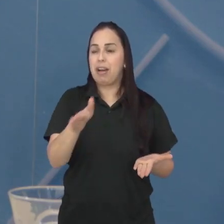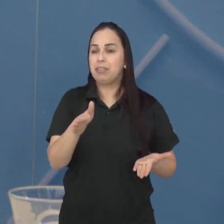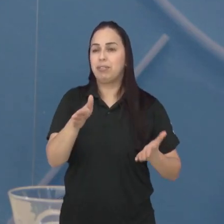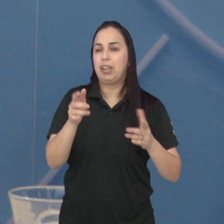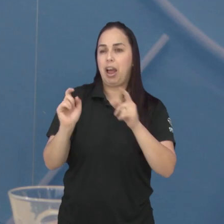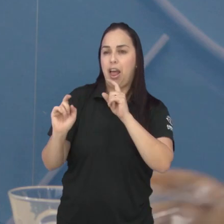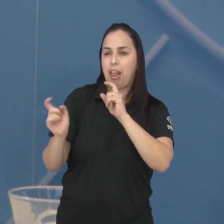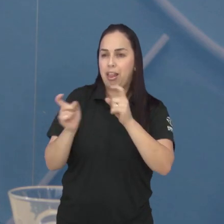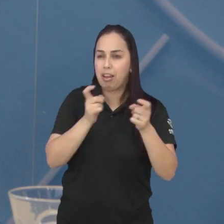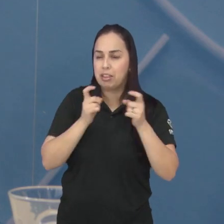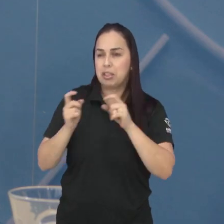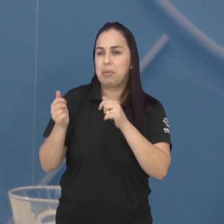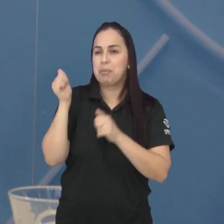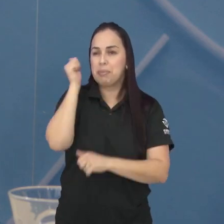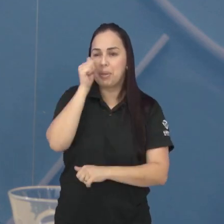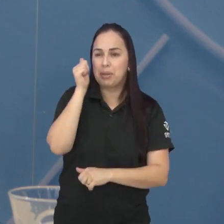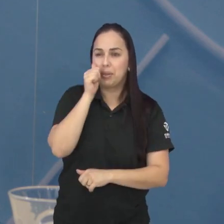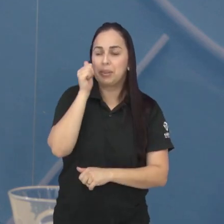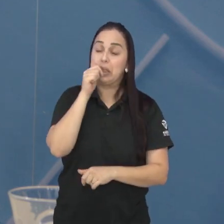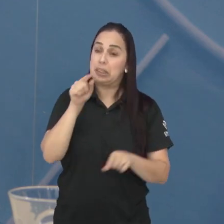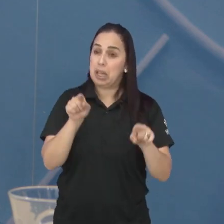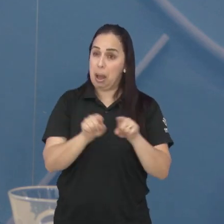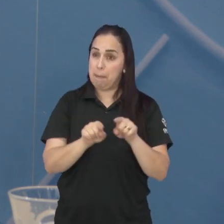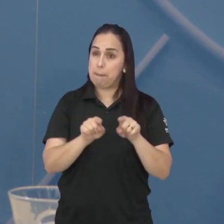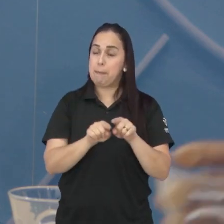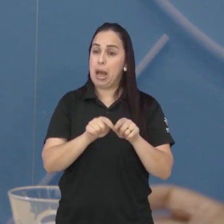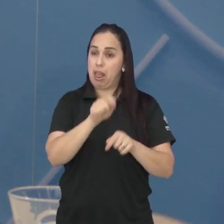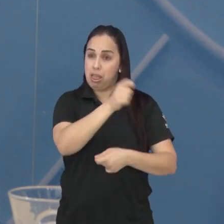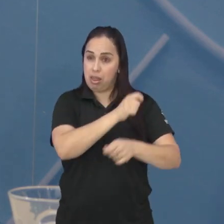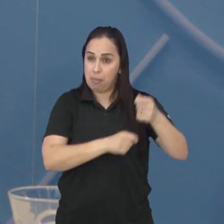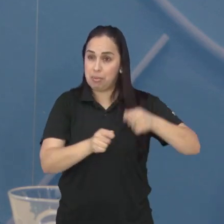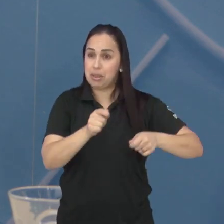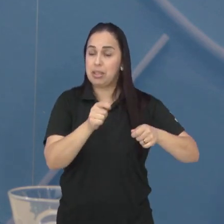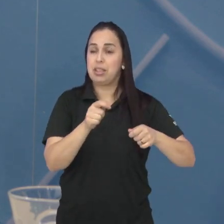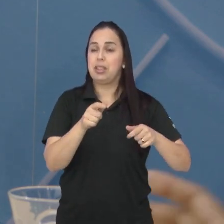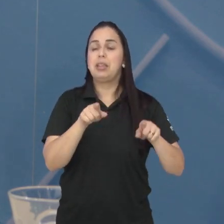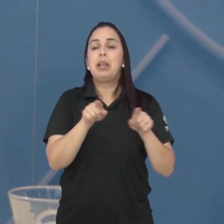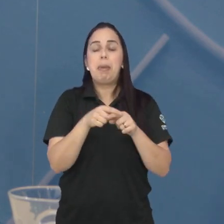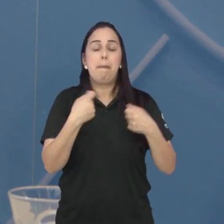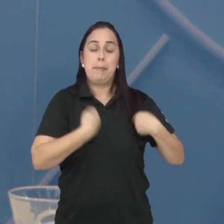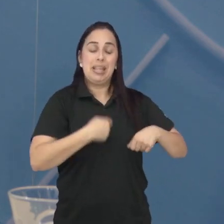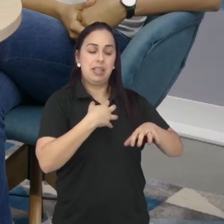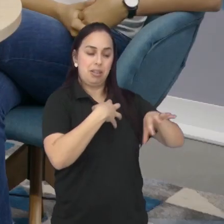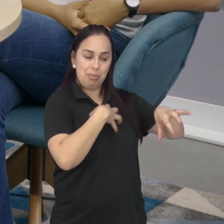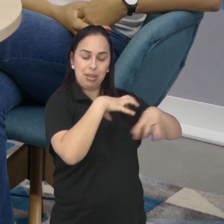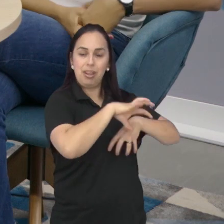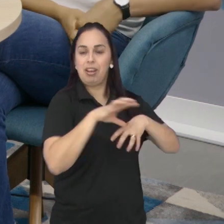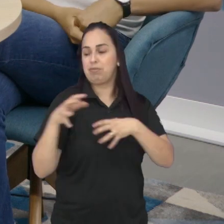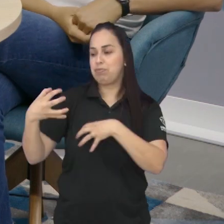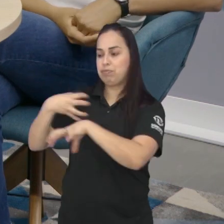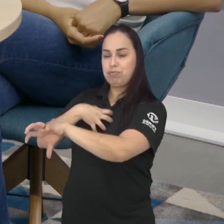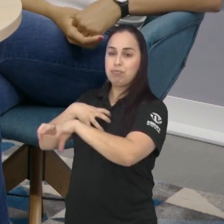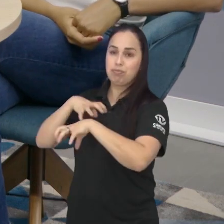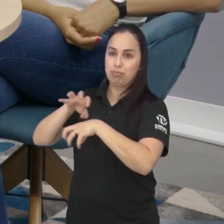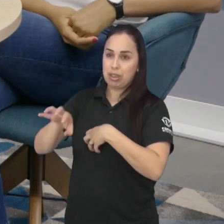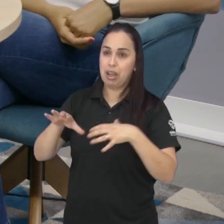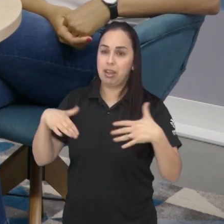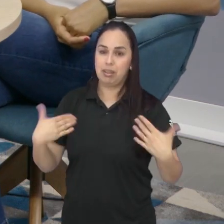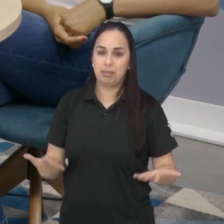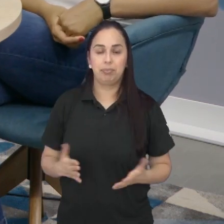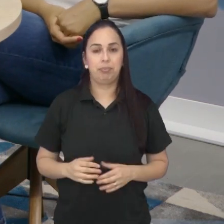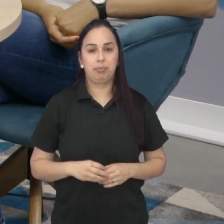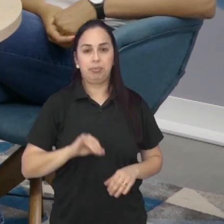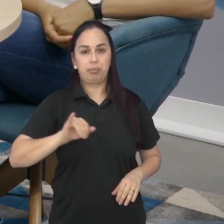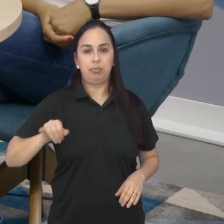mulheres e tal, né? E também precisando disso, né? De sororidade da mesma forma, né? Sim. Enfim. E pegando